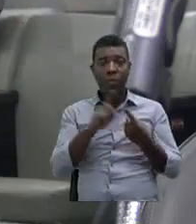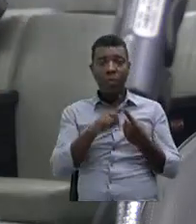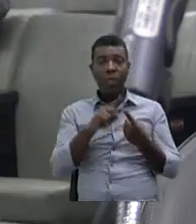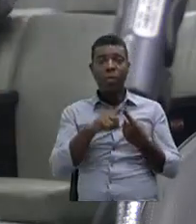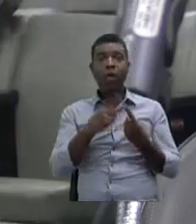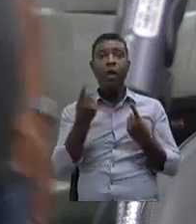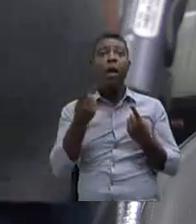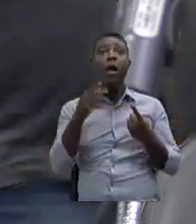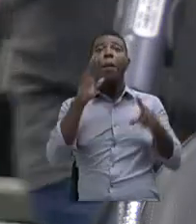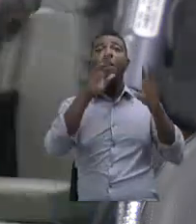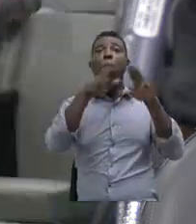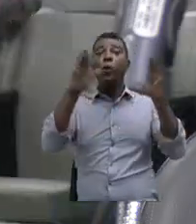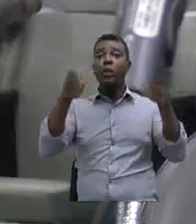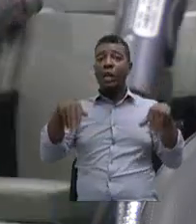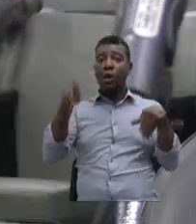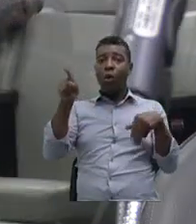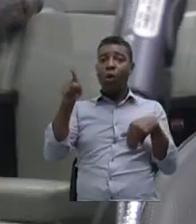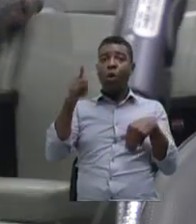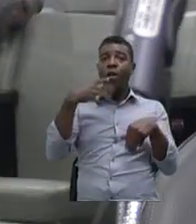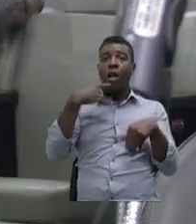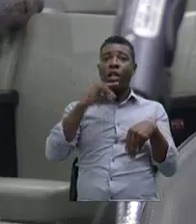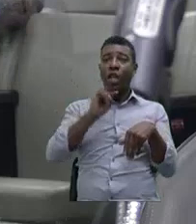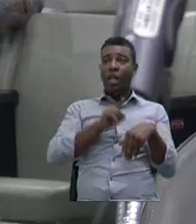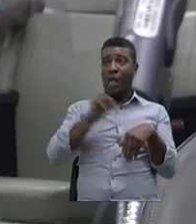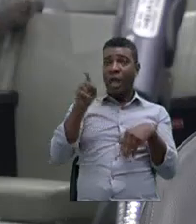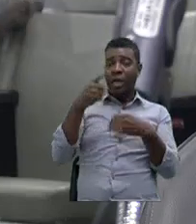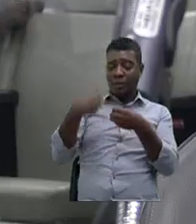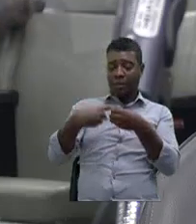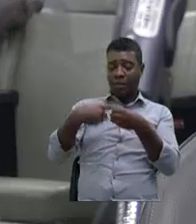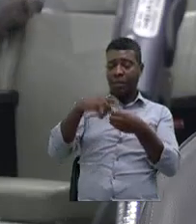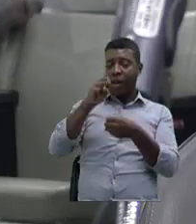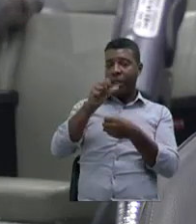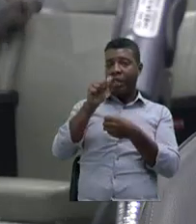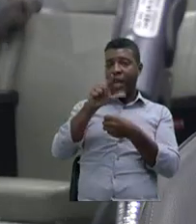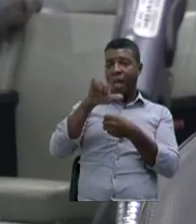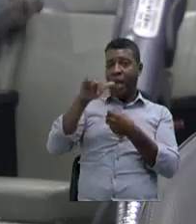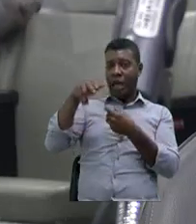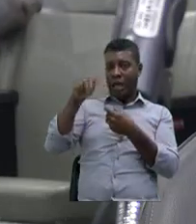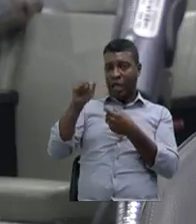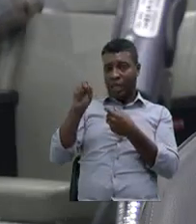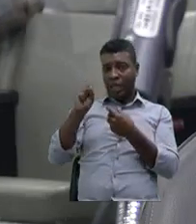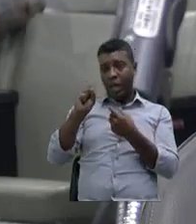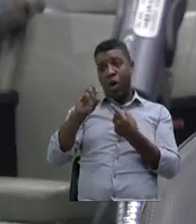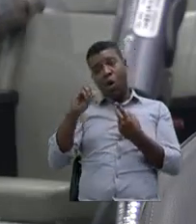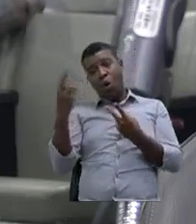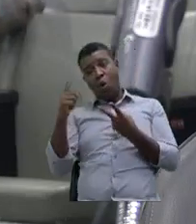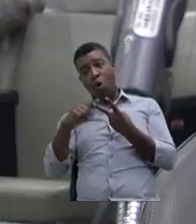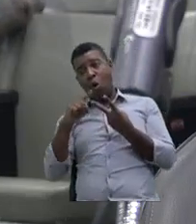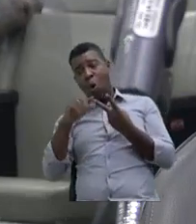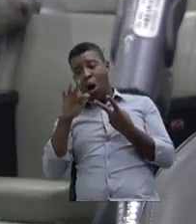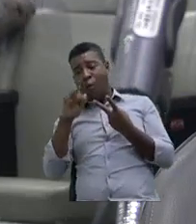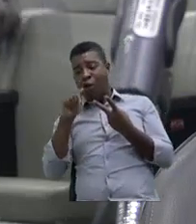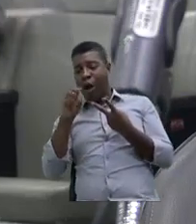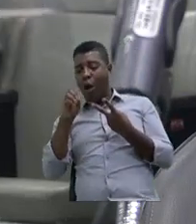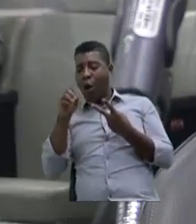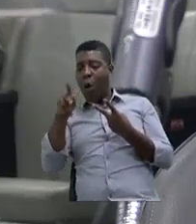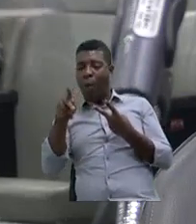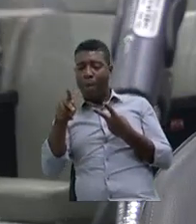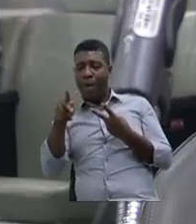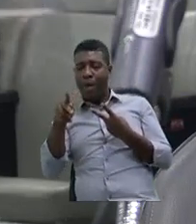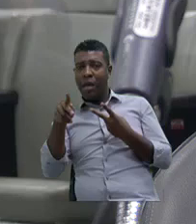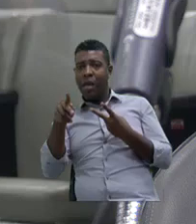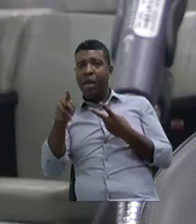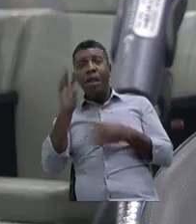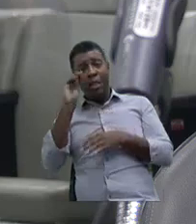em Salinas, a gente tem um anseio de poder haver diálogo de fato. Nós temos,